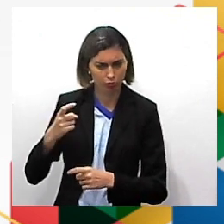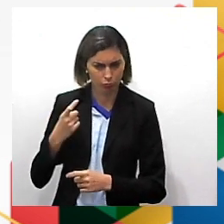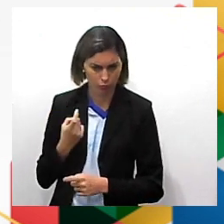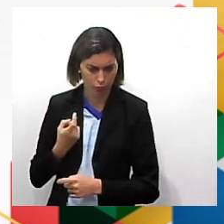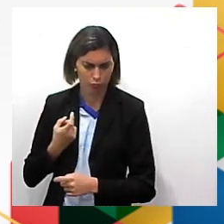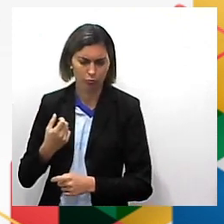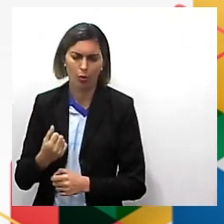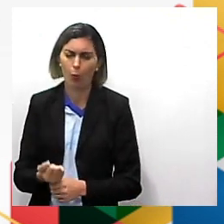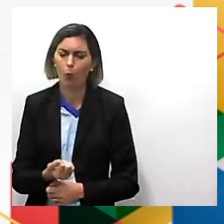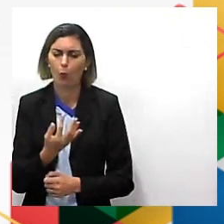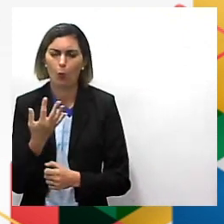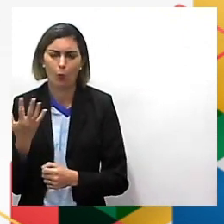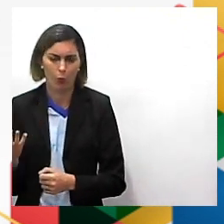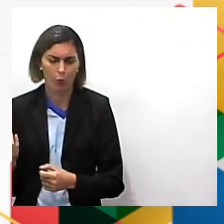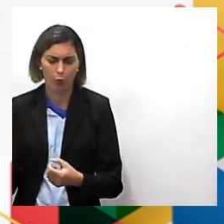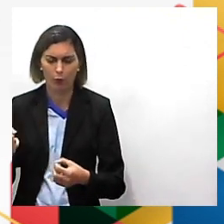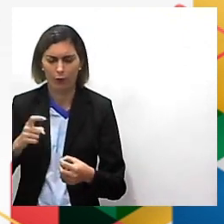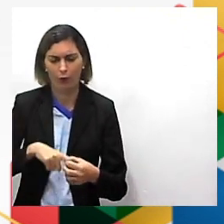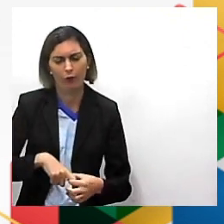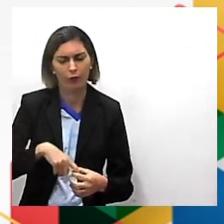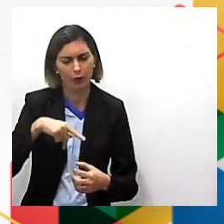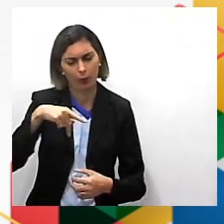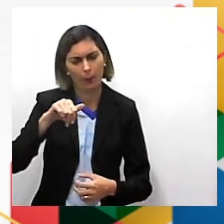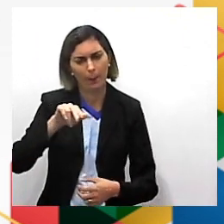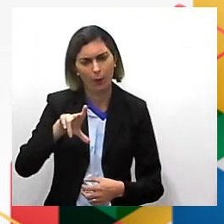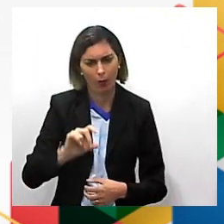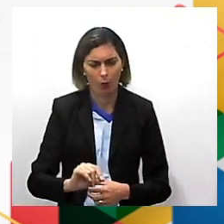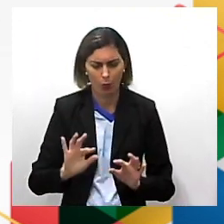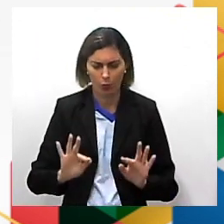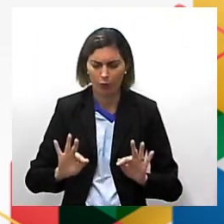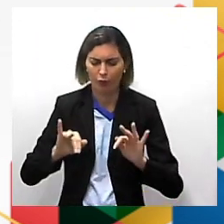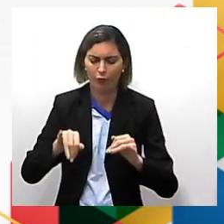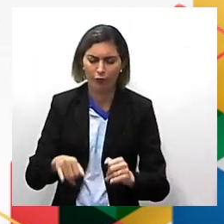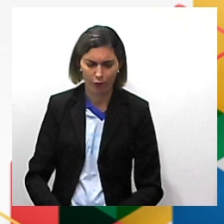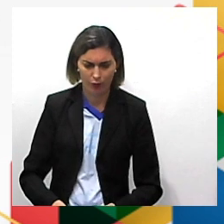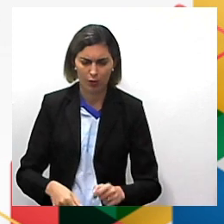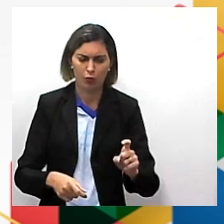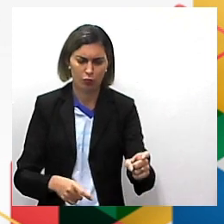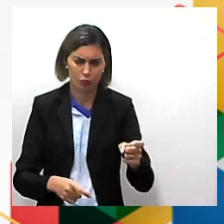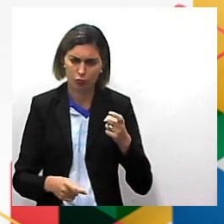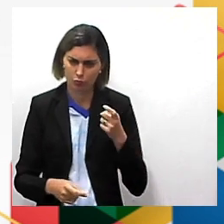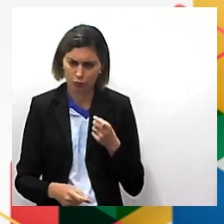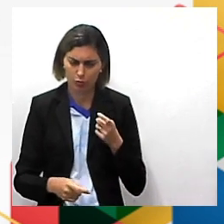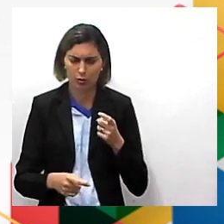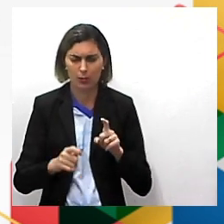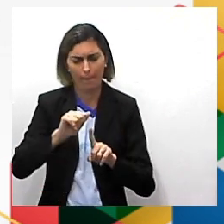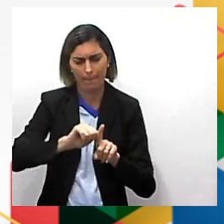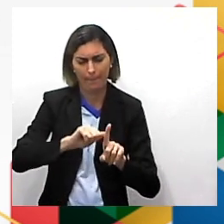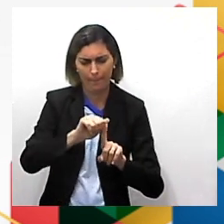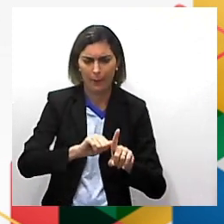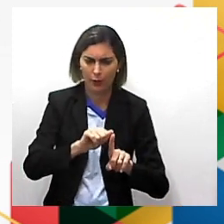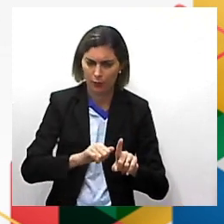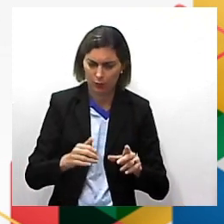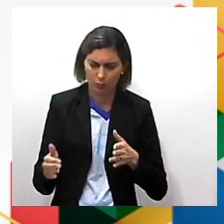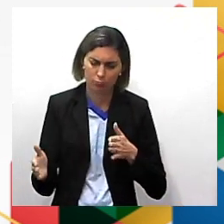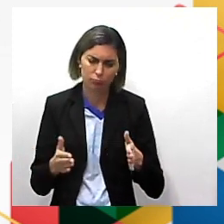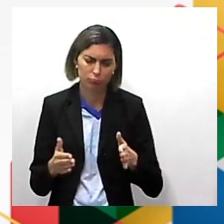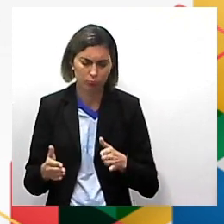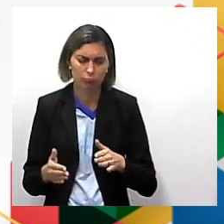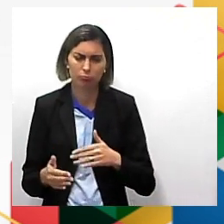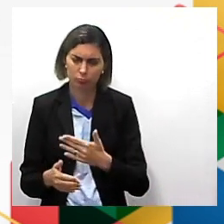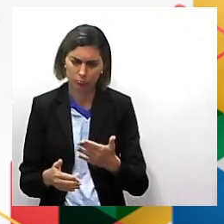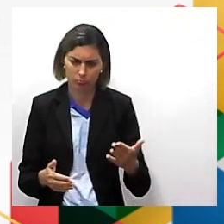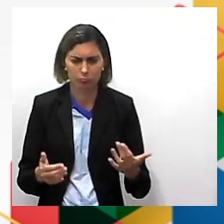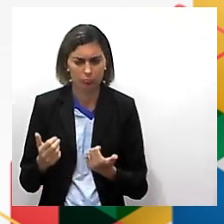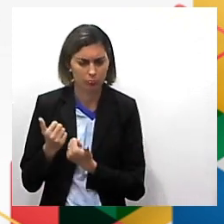o montante a ser devolvido para Paulo ao final de X meses. Nessas condições,